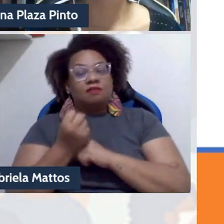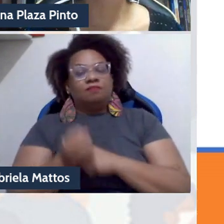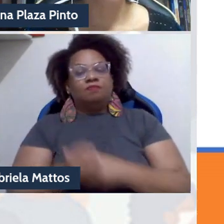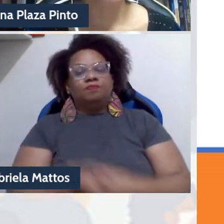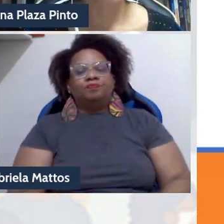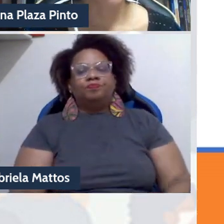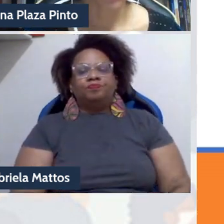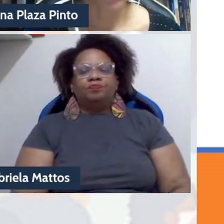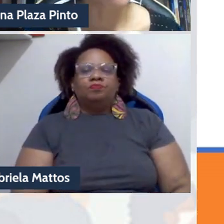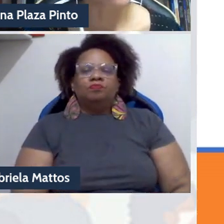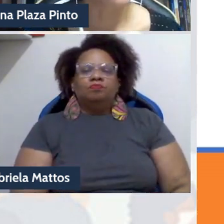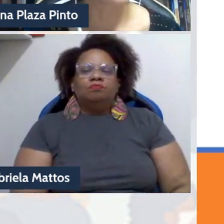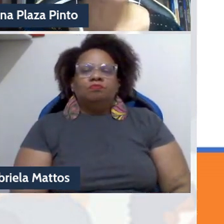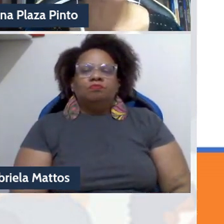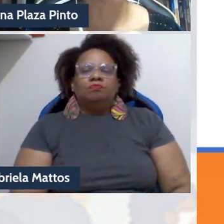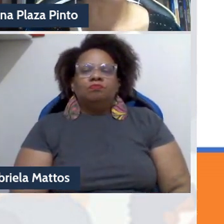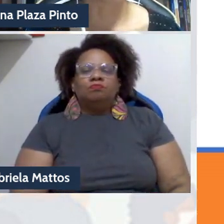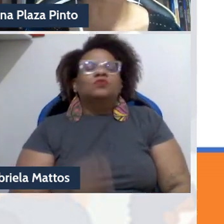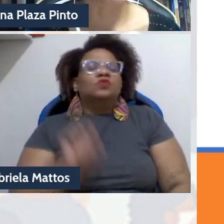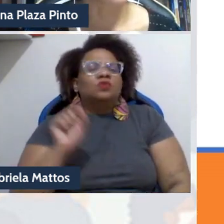é que, de toda forma,